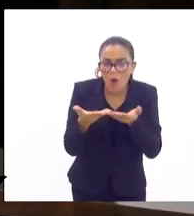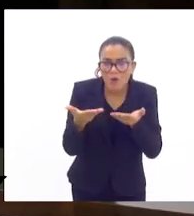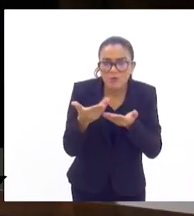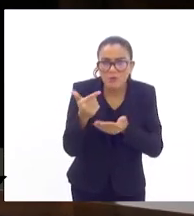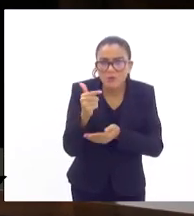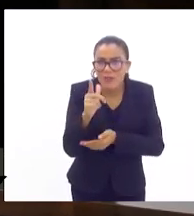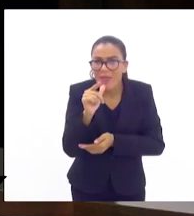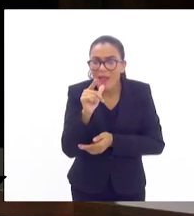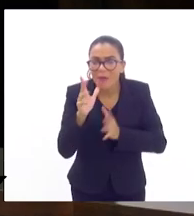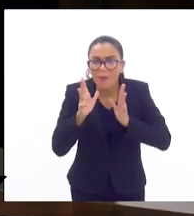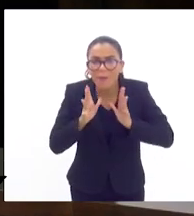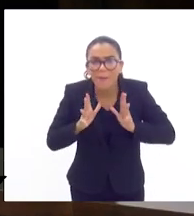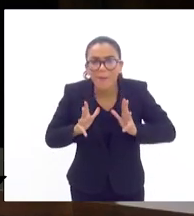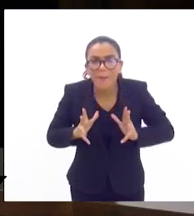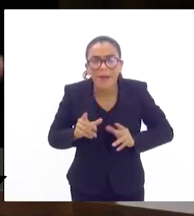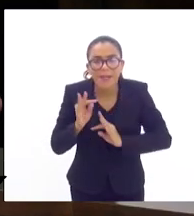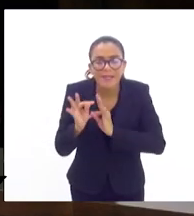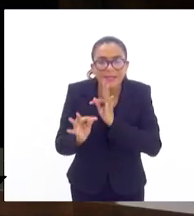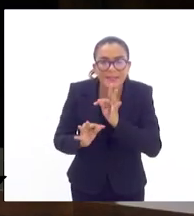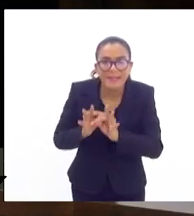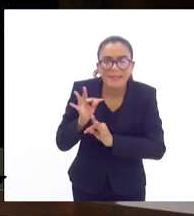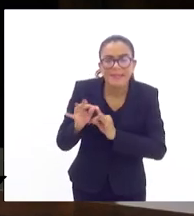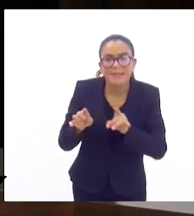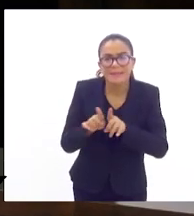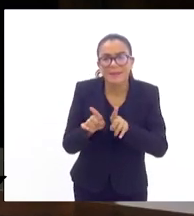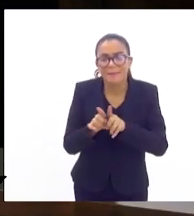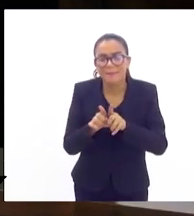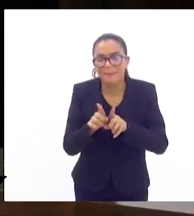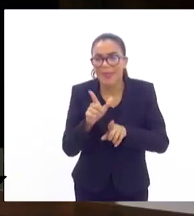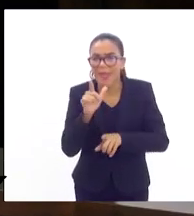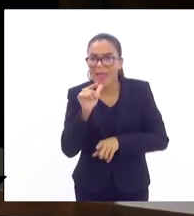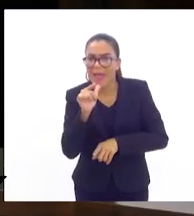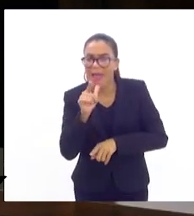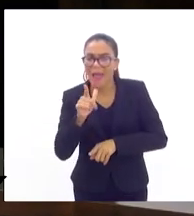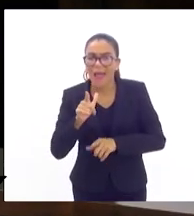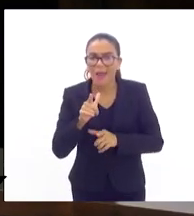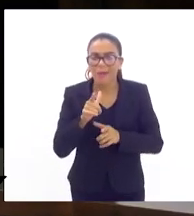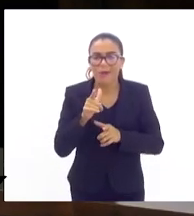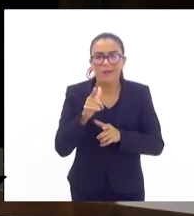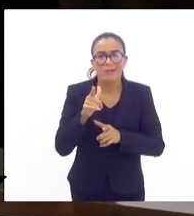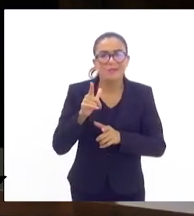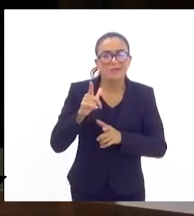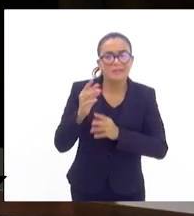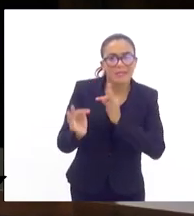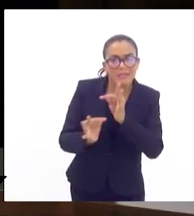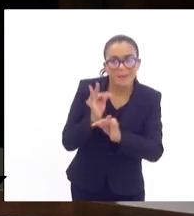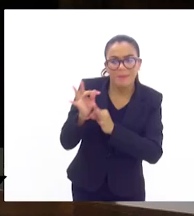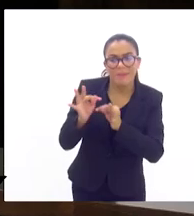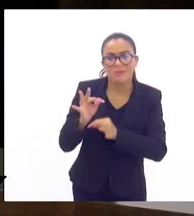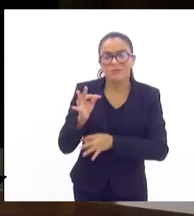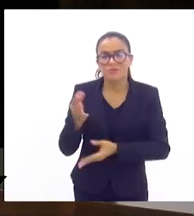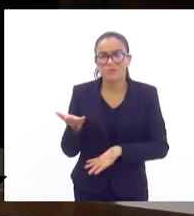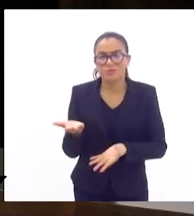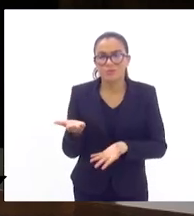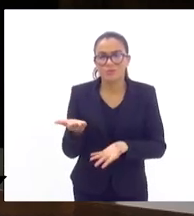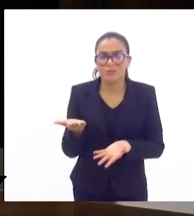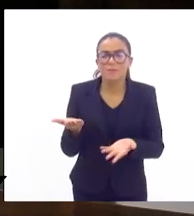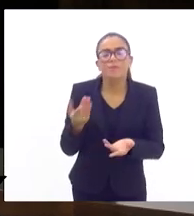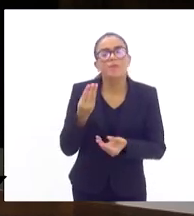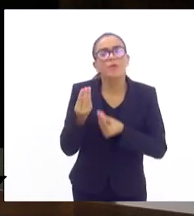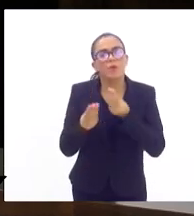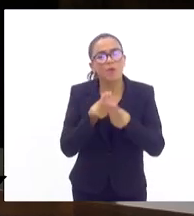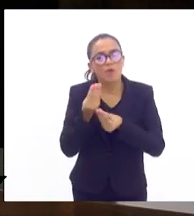acesso à água potável, esgotamento sanitário, que vocês vão levar para aquele bairro o